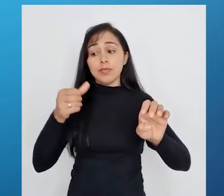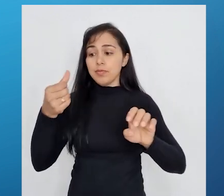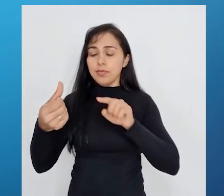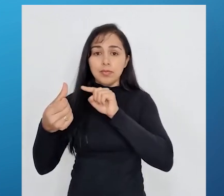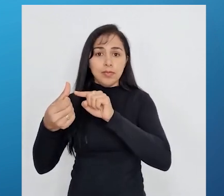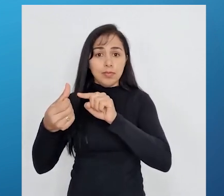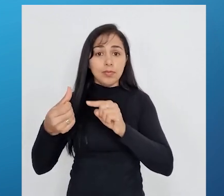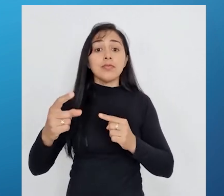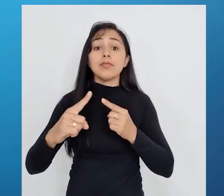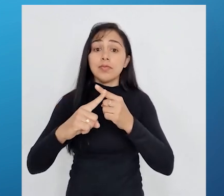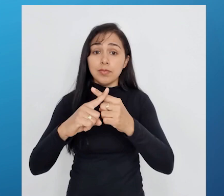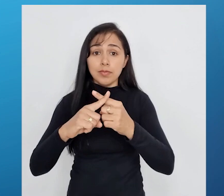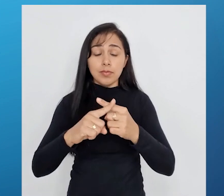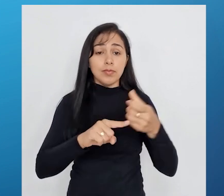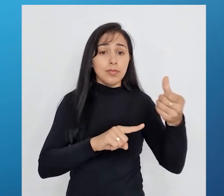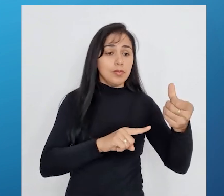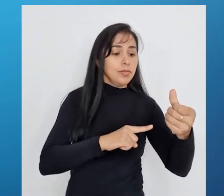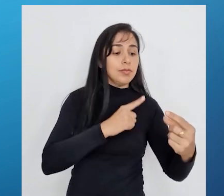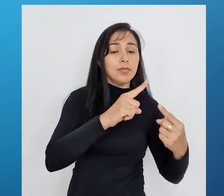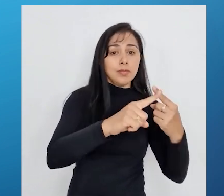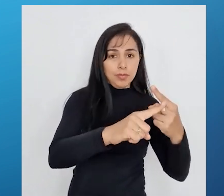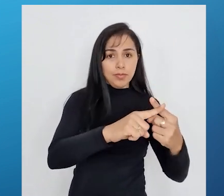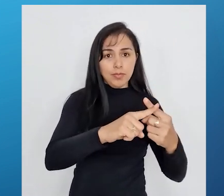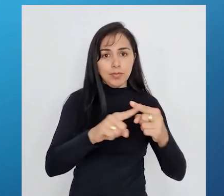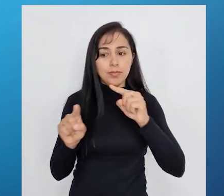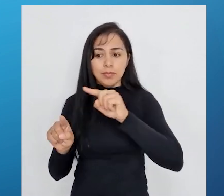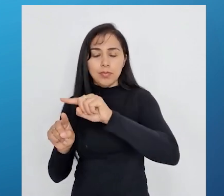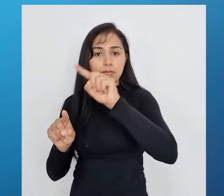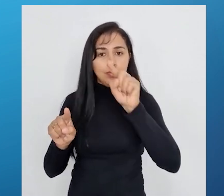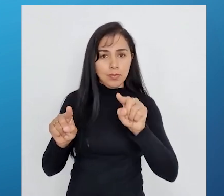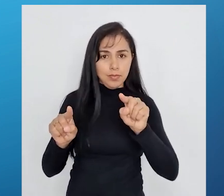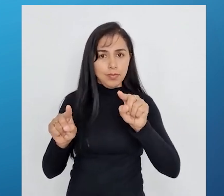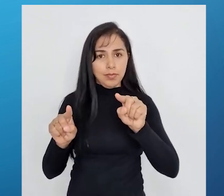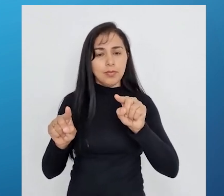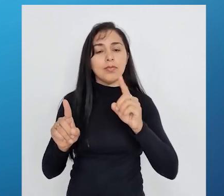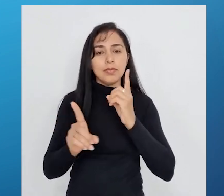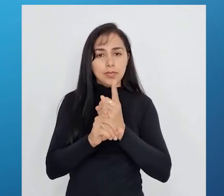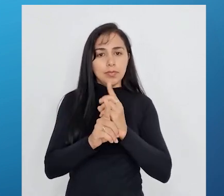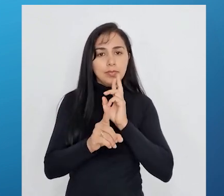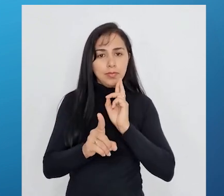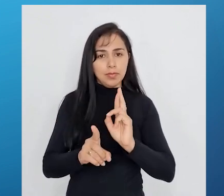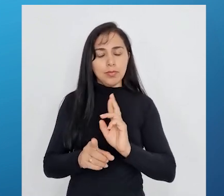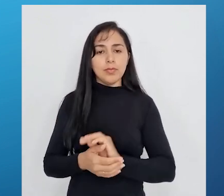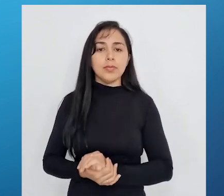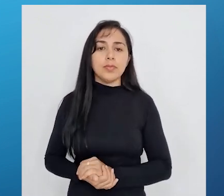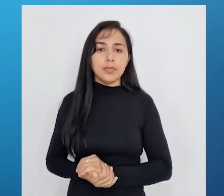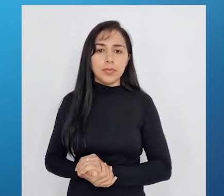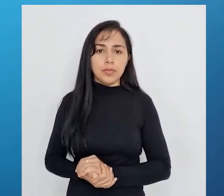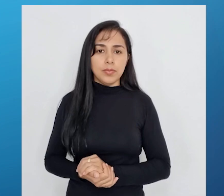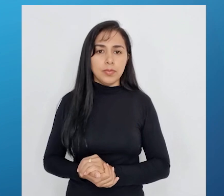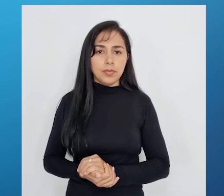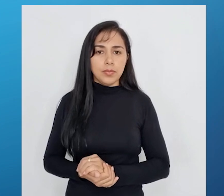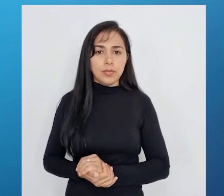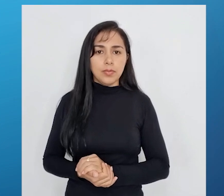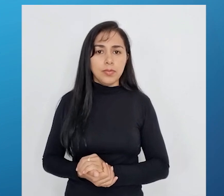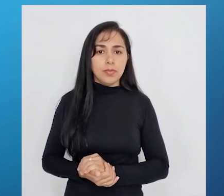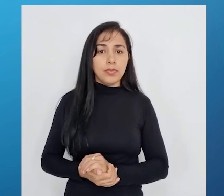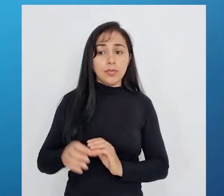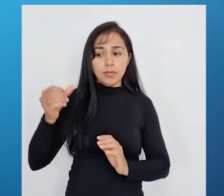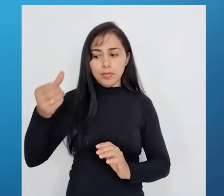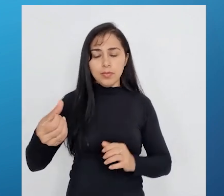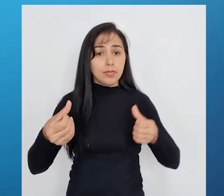6 e esse aqui por 6. Posso fazer isso, né? Estou multiplicando pelo mesmo número, os dois lados da